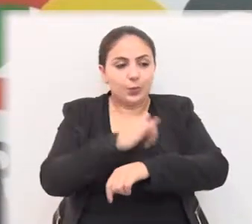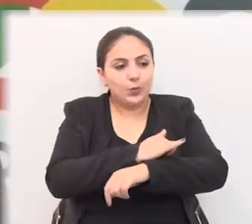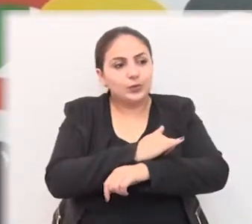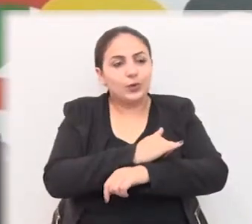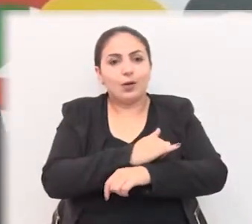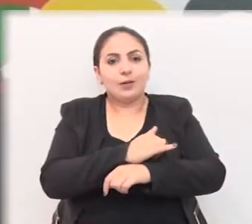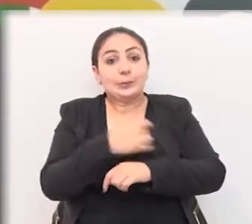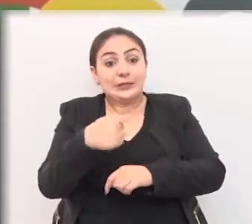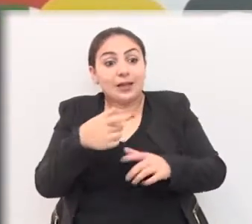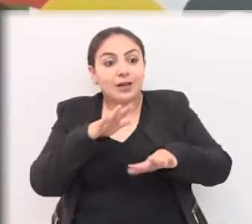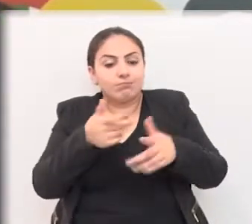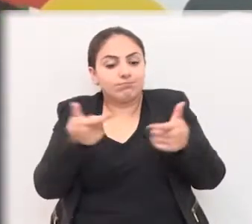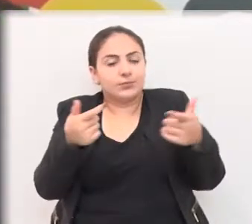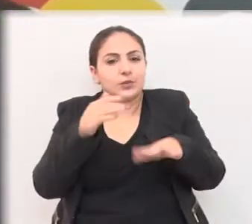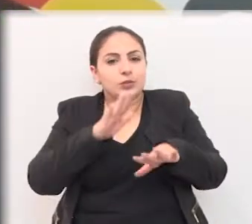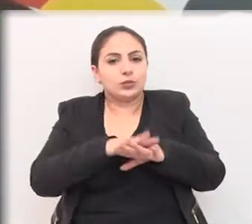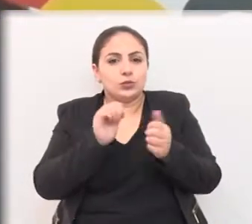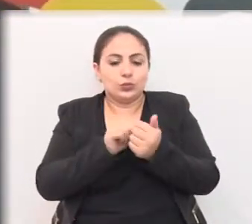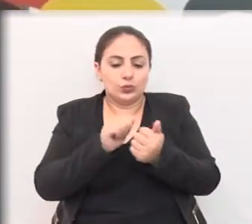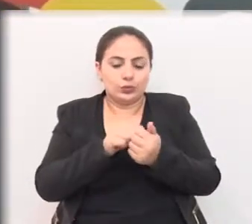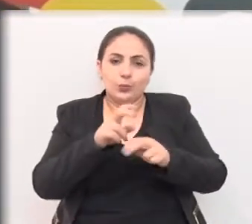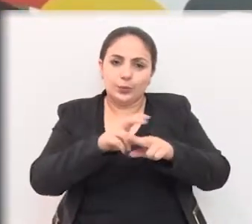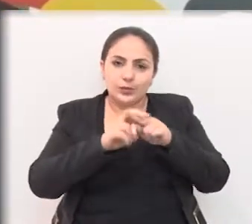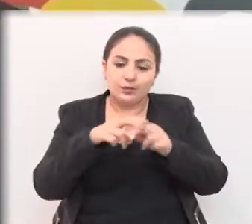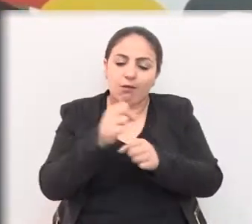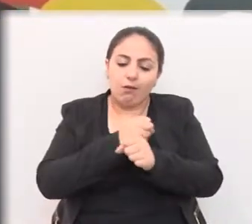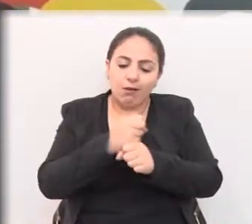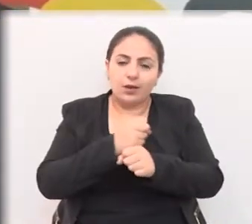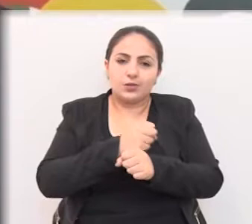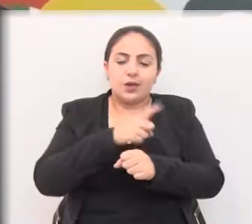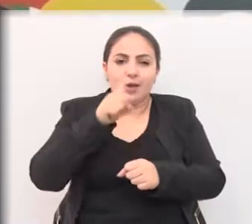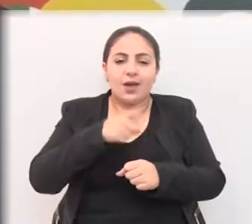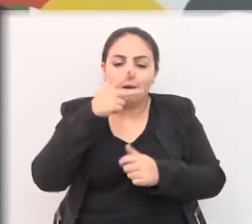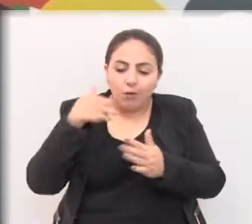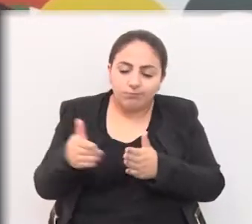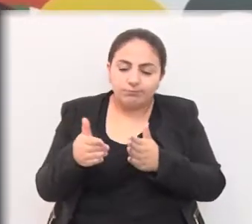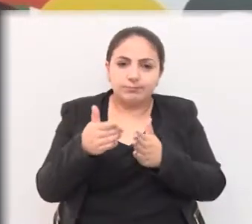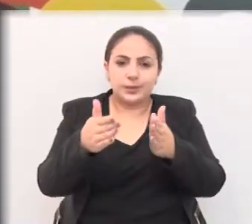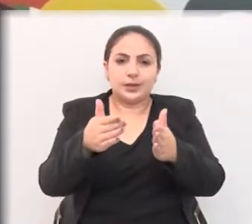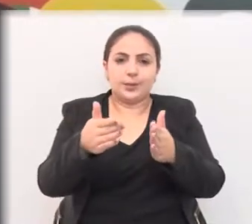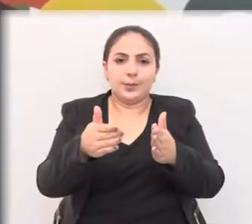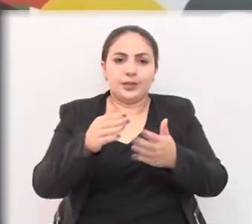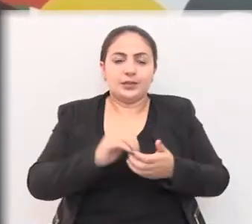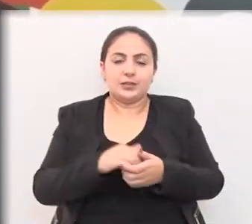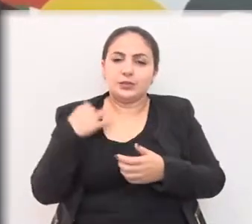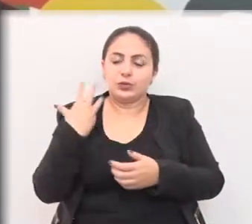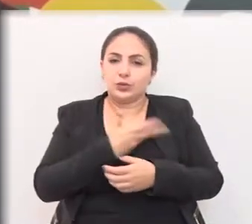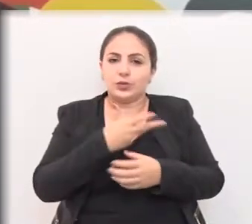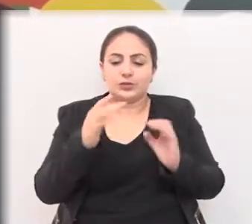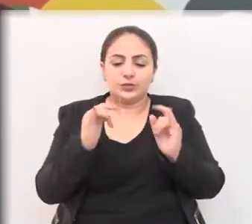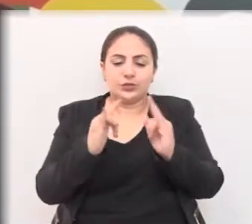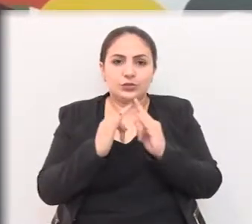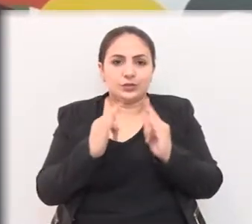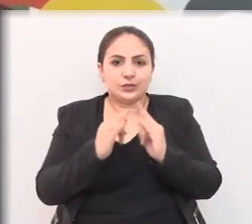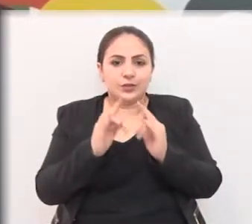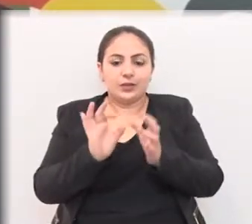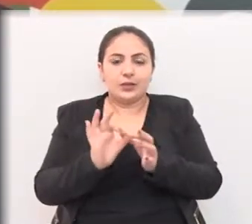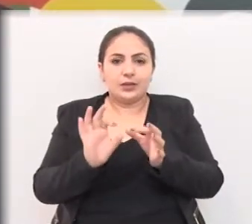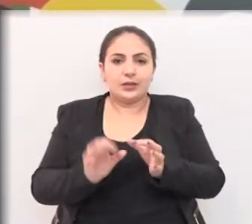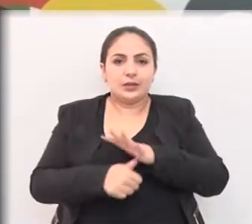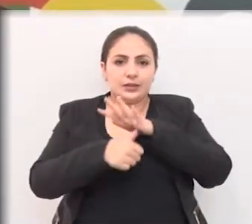da cidade e da região. Portanto, esses anos todos é uma caminhada de todas as instituições,